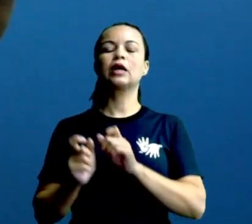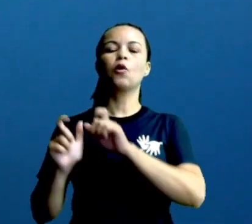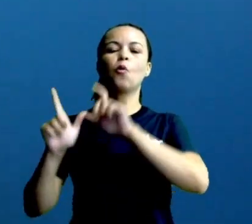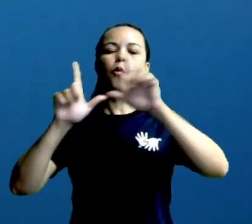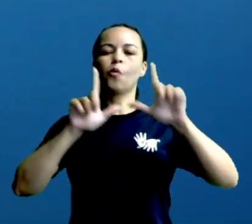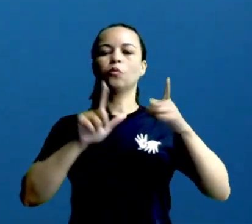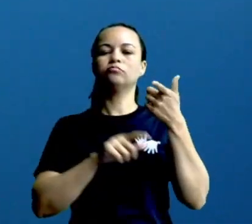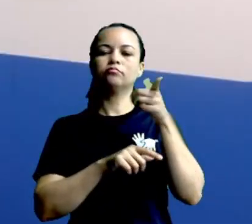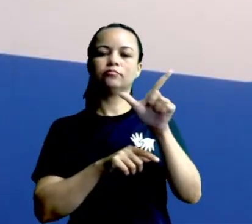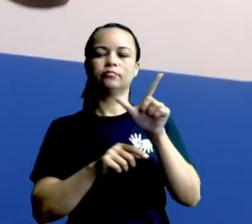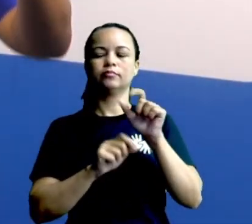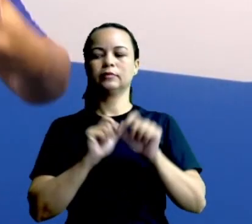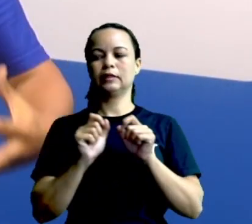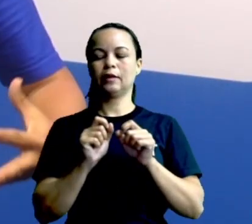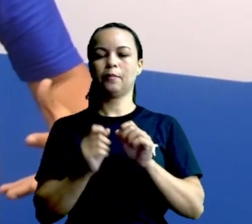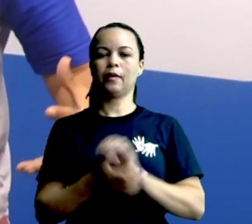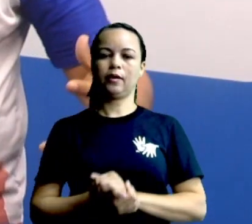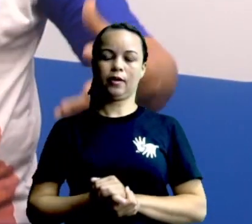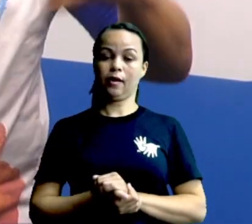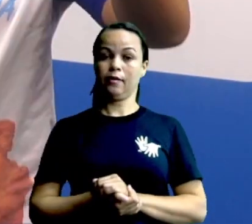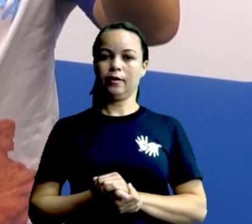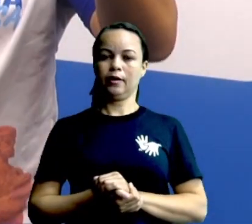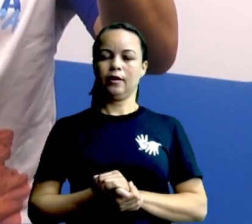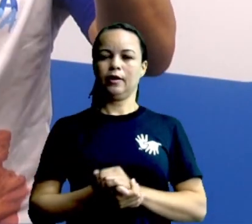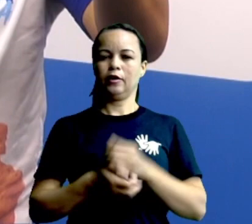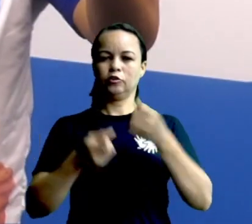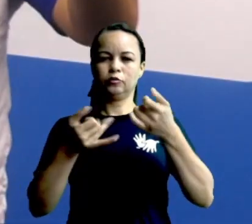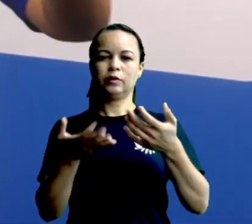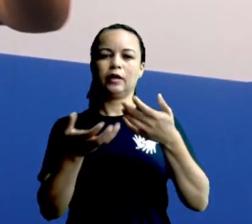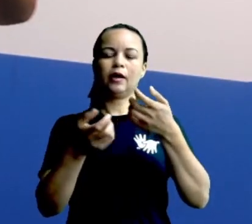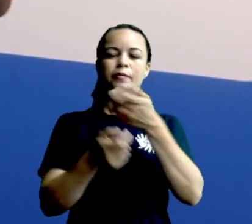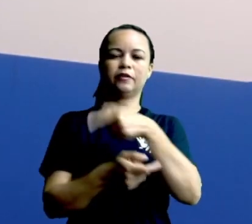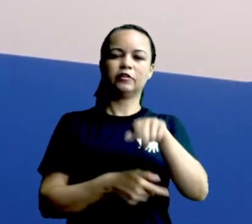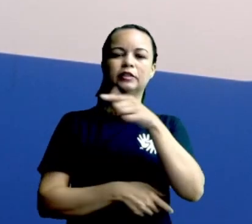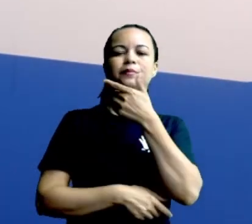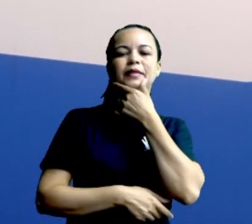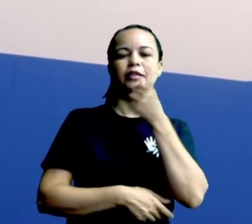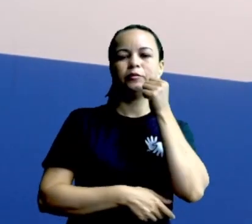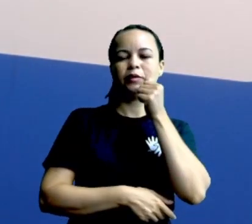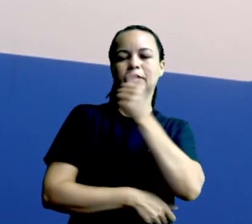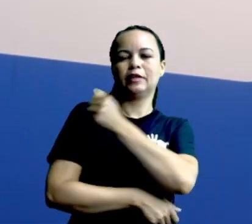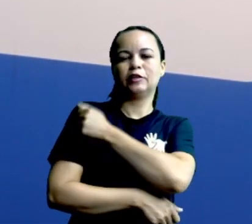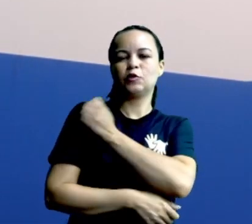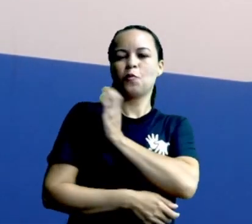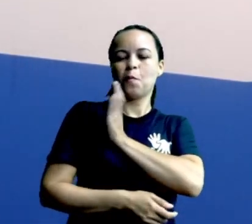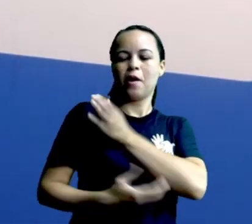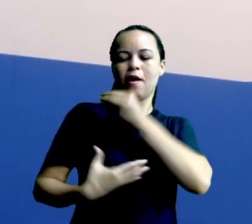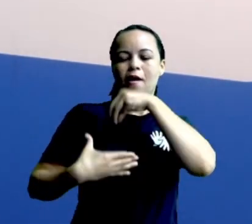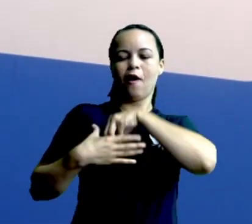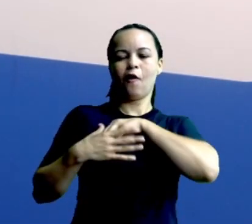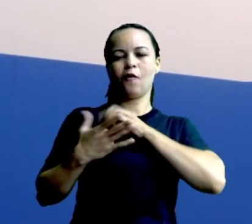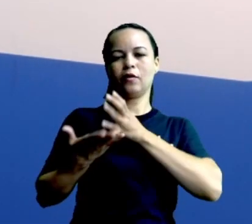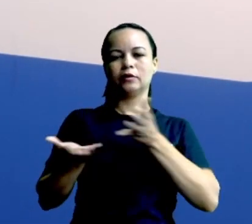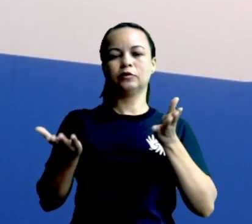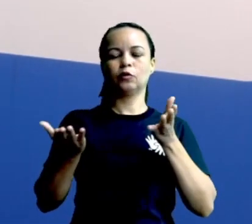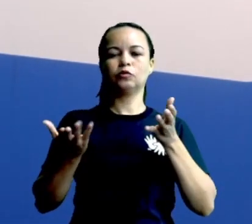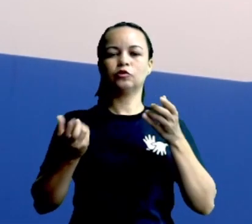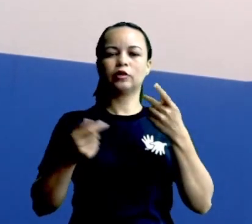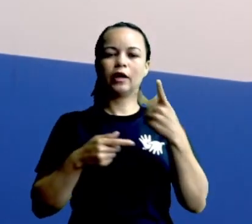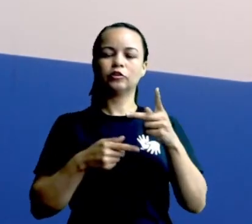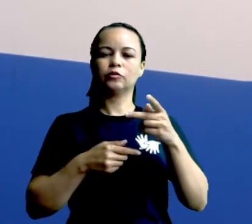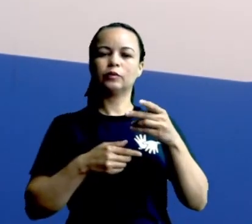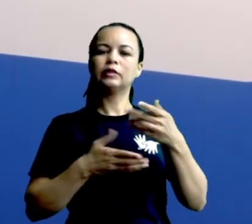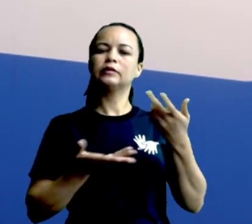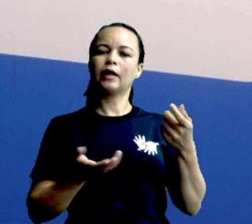nosso próximo slide para eu registrar aqui para os meus paquitos e paquitas do meu coração que todo o gasto de energia aqui